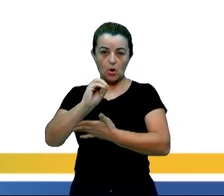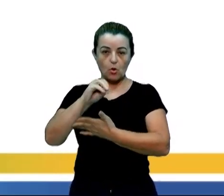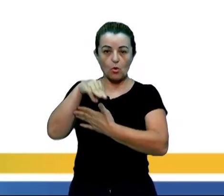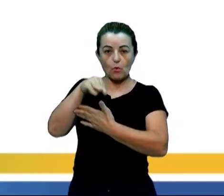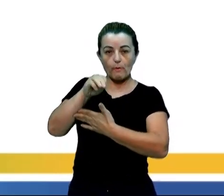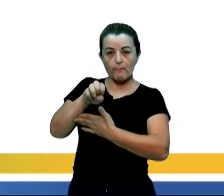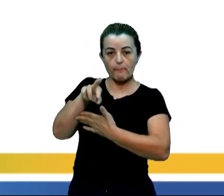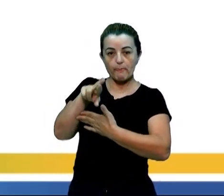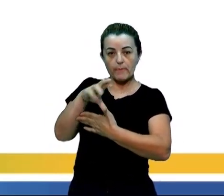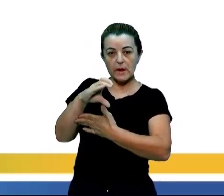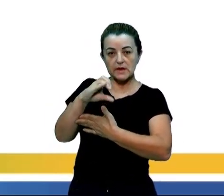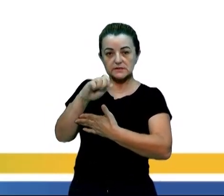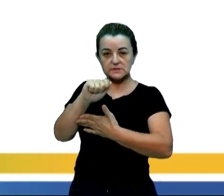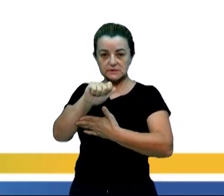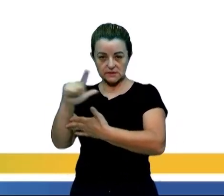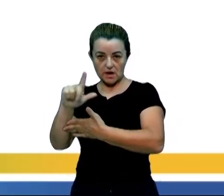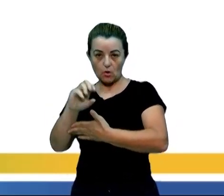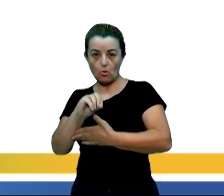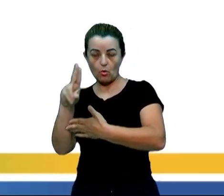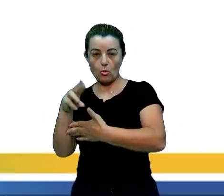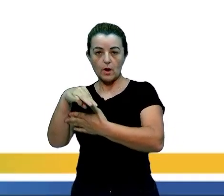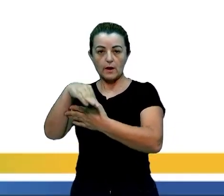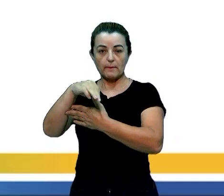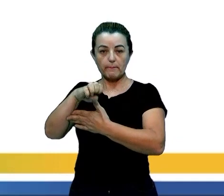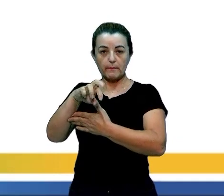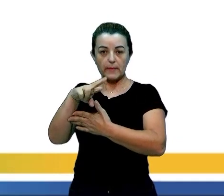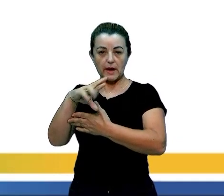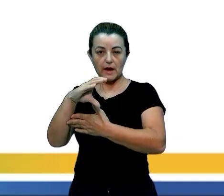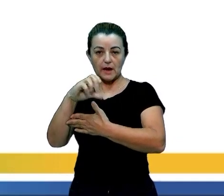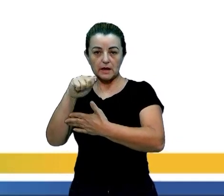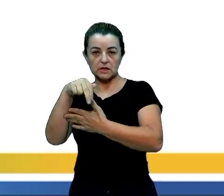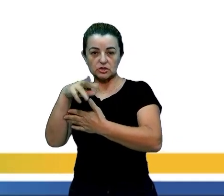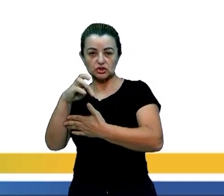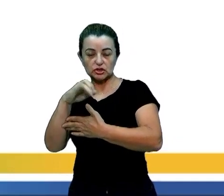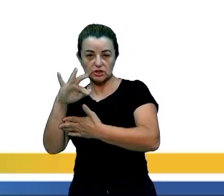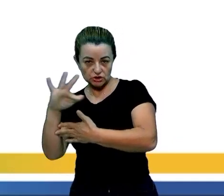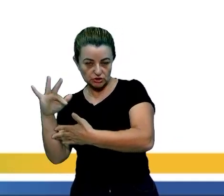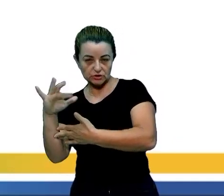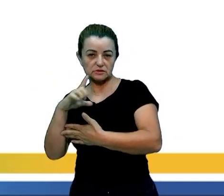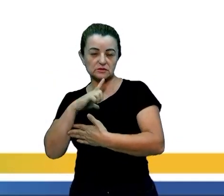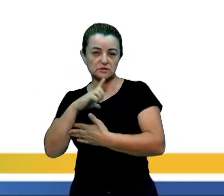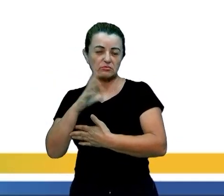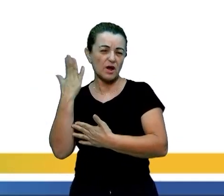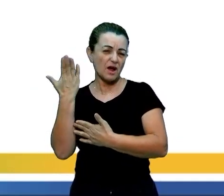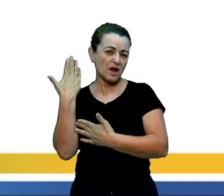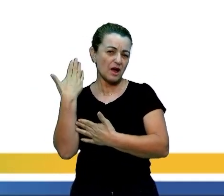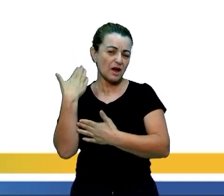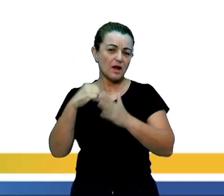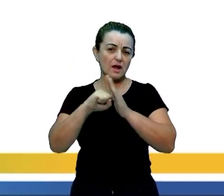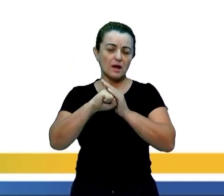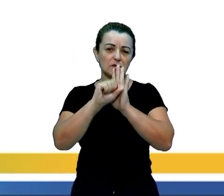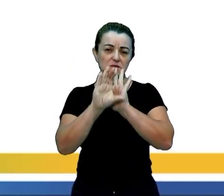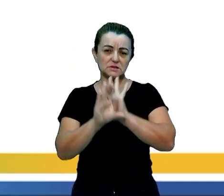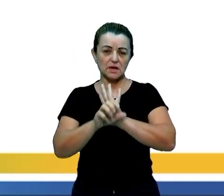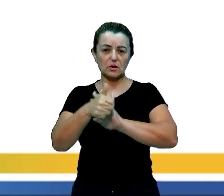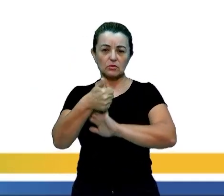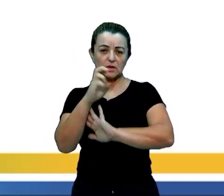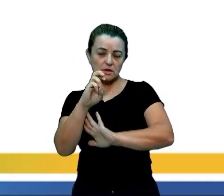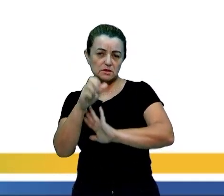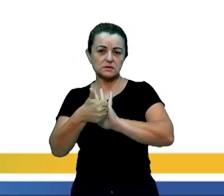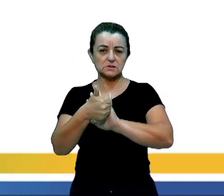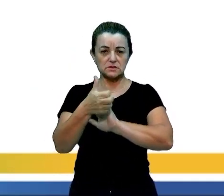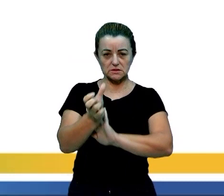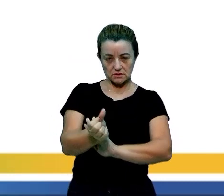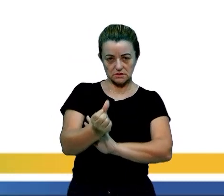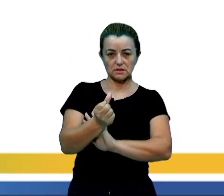de capitalismo mercantilista, que é aquela fase lá por volta do século XV e XVI, onde as grandes nações europeias